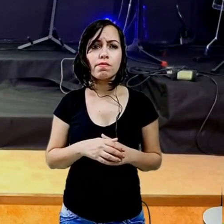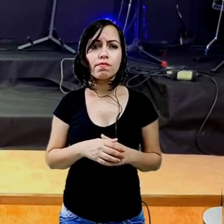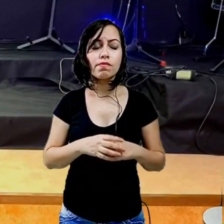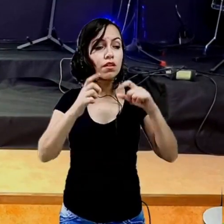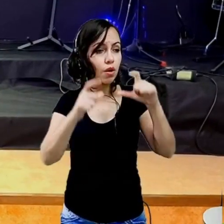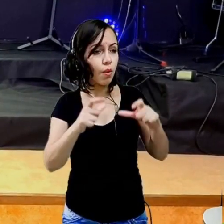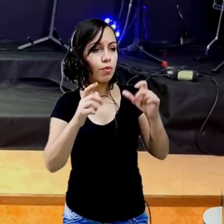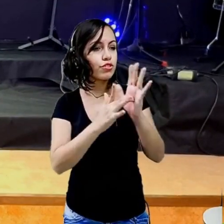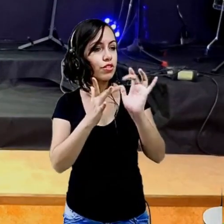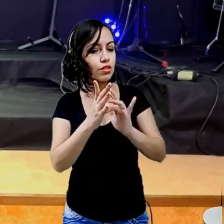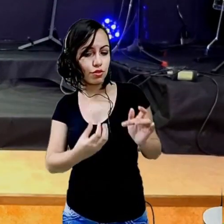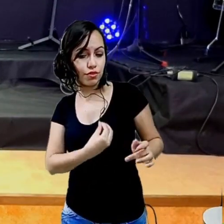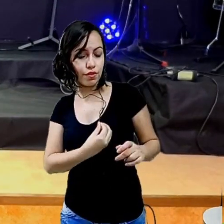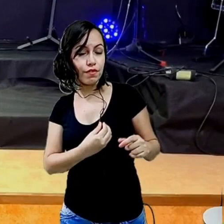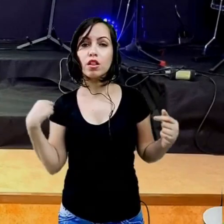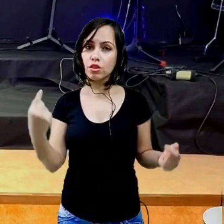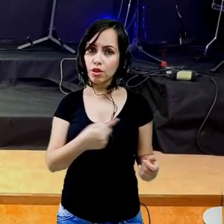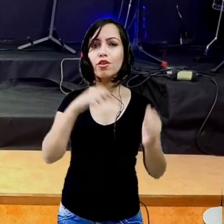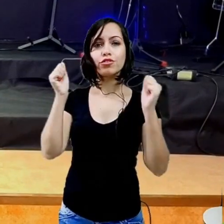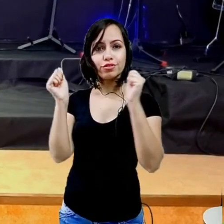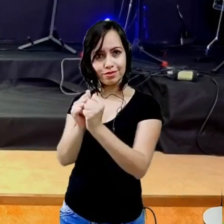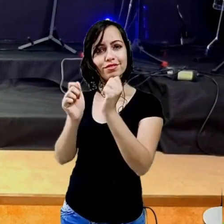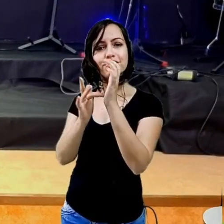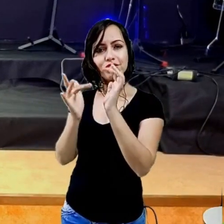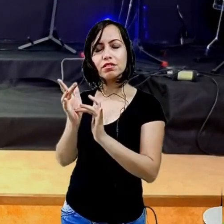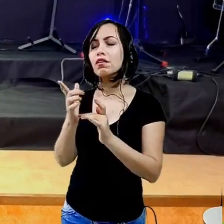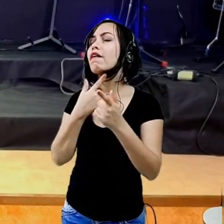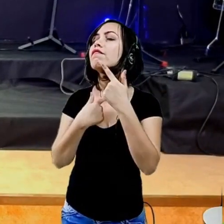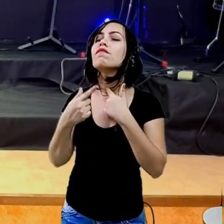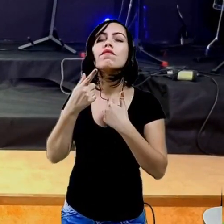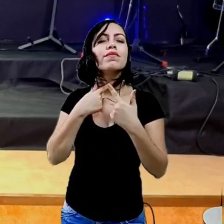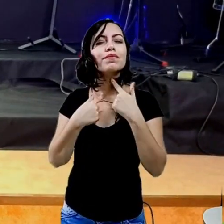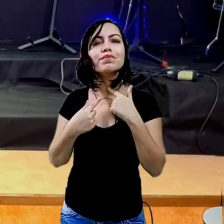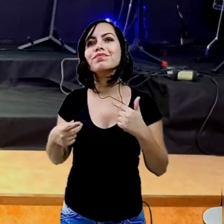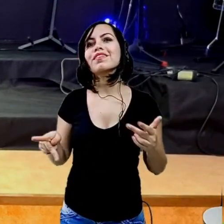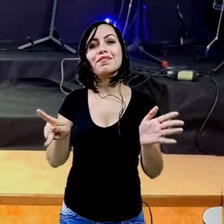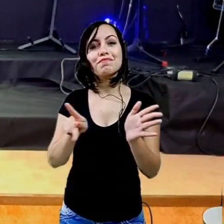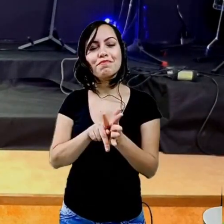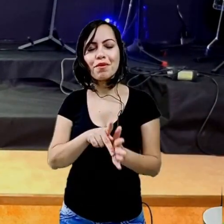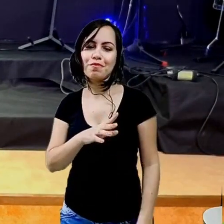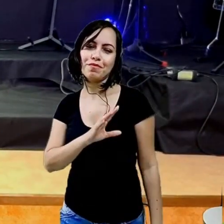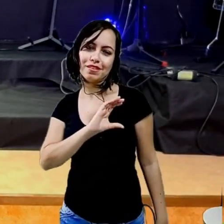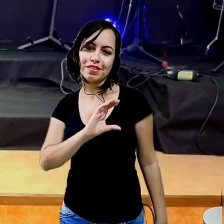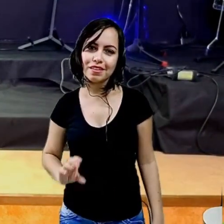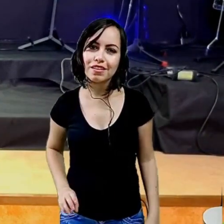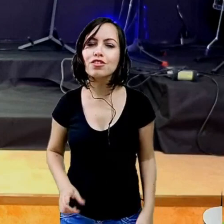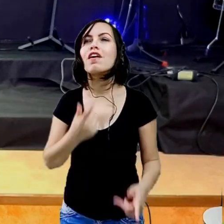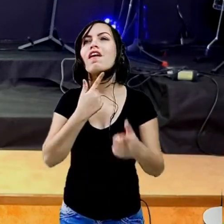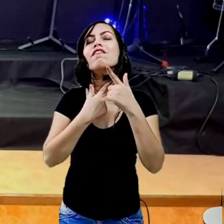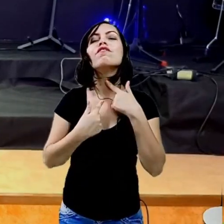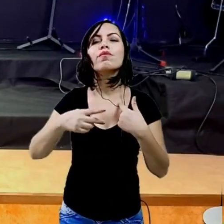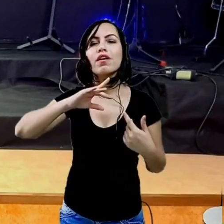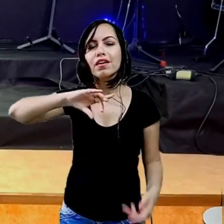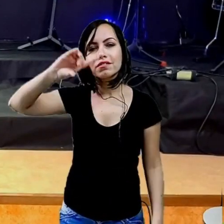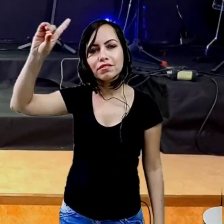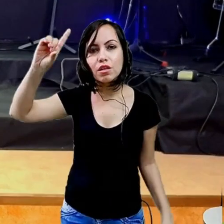estiver, nós estejamos com Ele. Essa é a vontade de Cristo. Esse é o desejo de Deus, é a vontade de Deus,